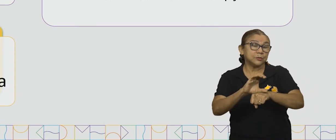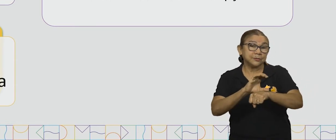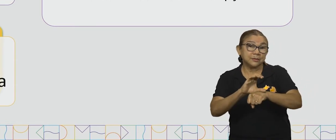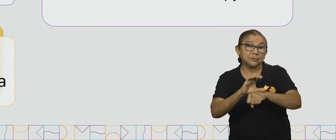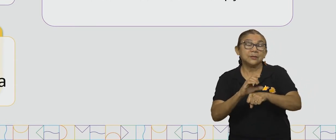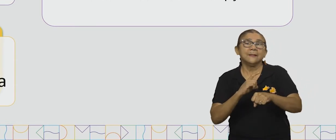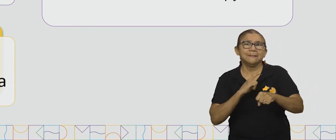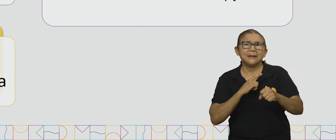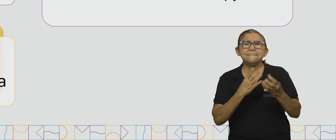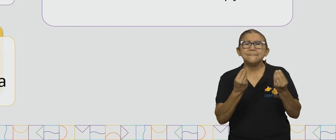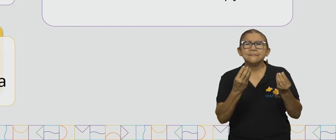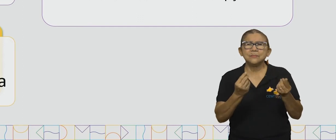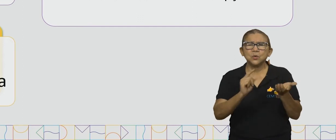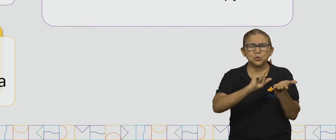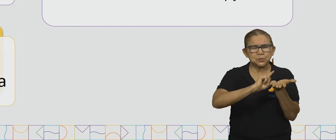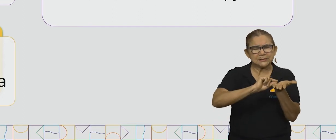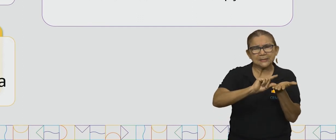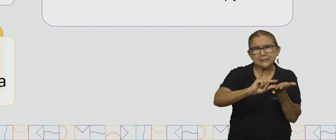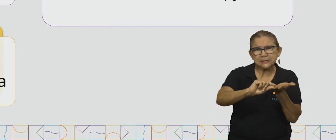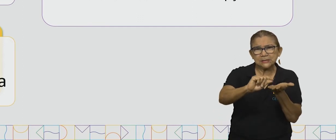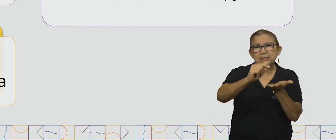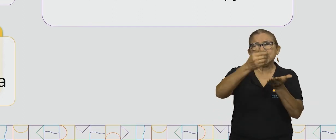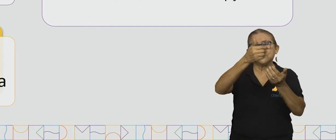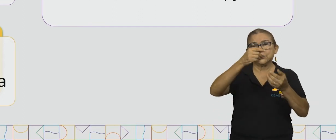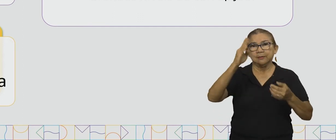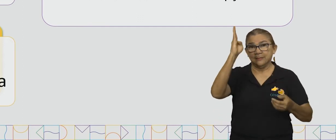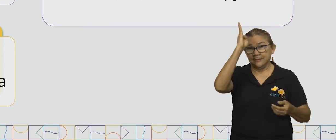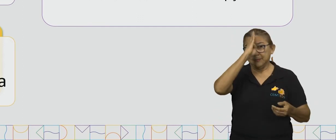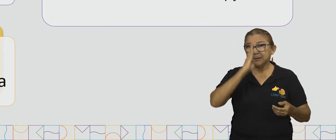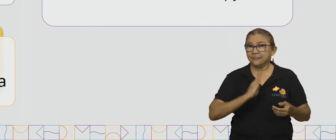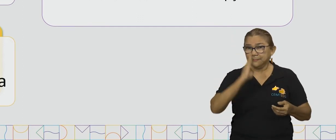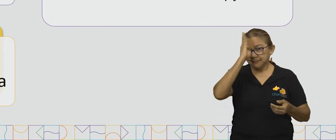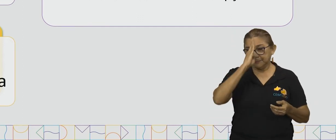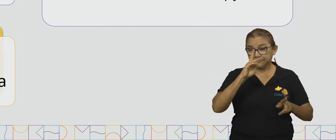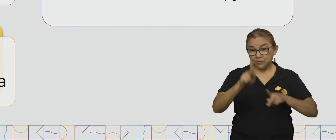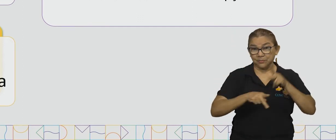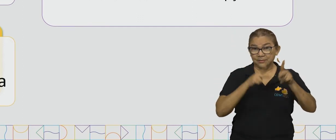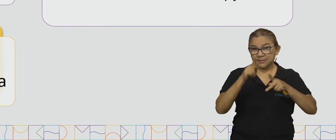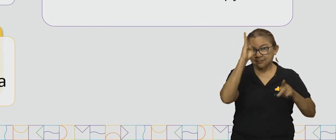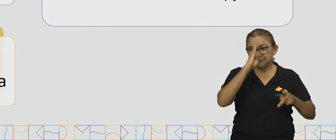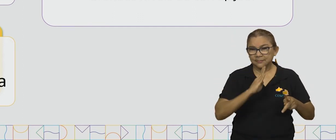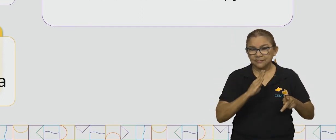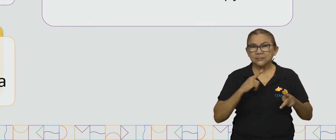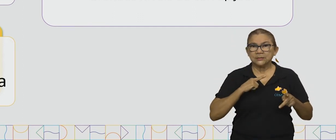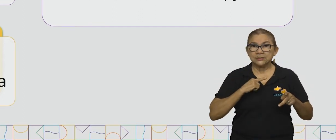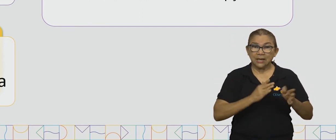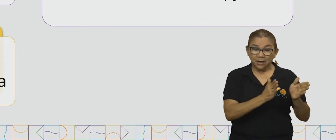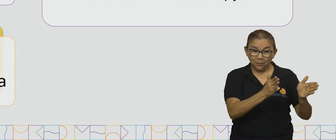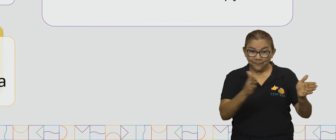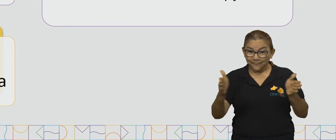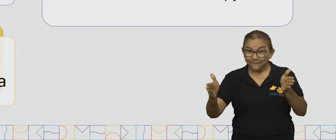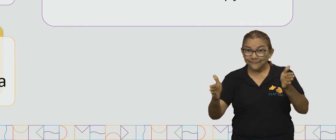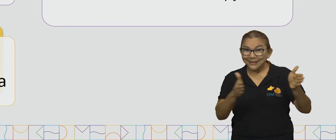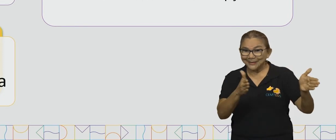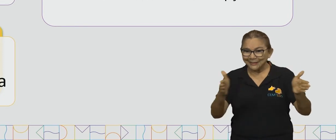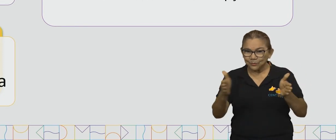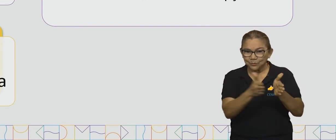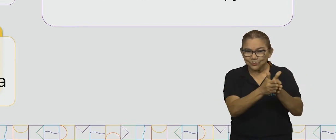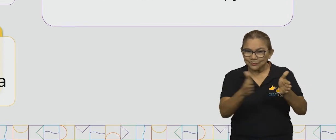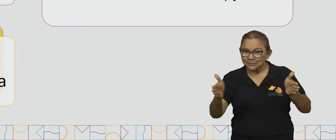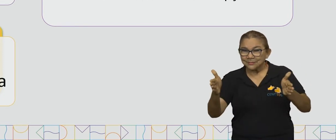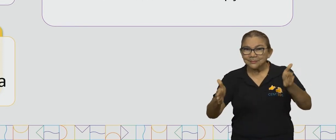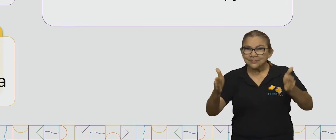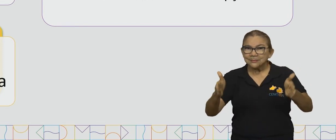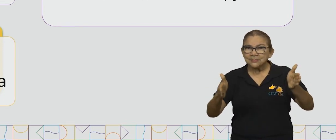muitos artigos que garantem direitos sociais à população brasileira. Apesar disso, esse período também é passível de críticas, já